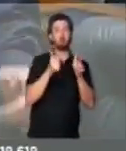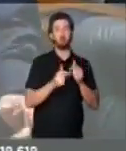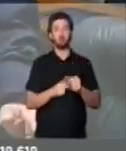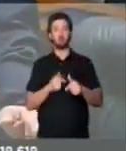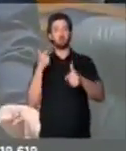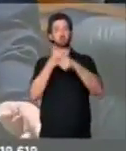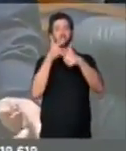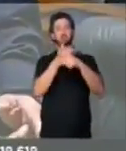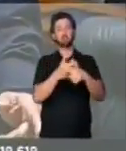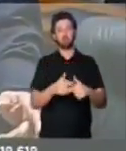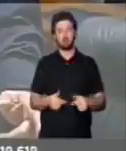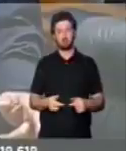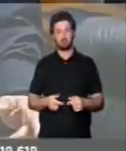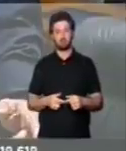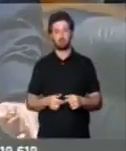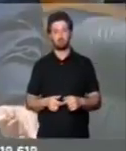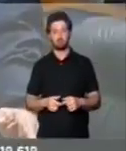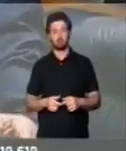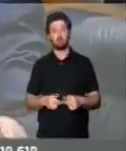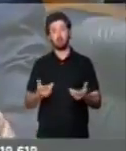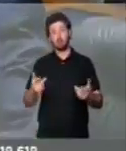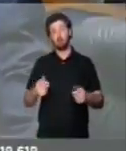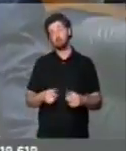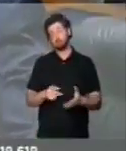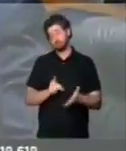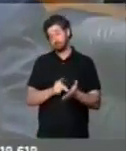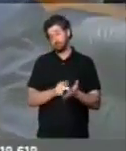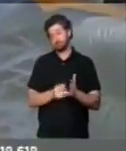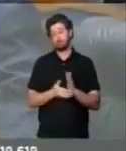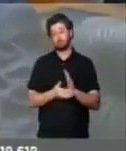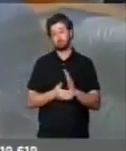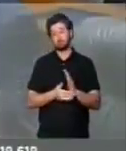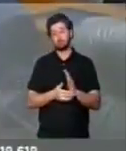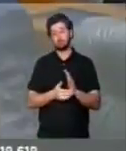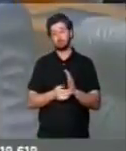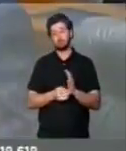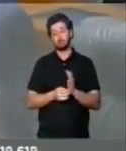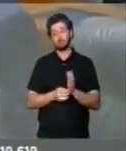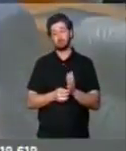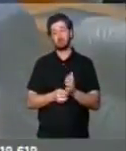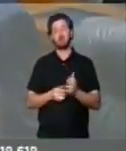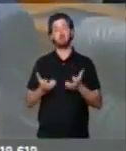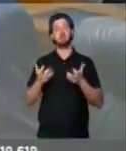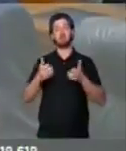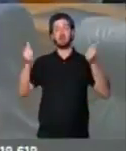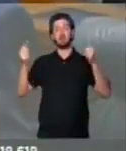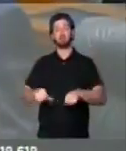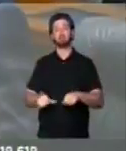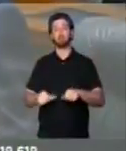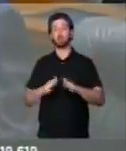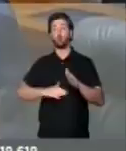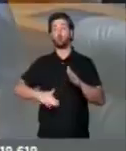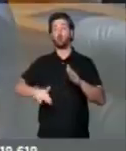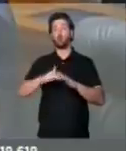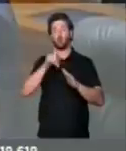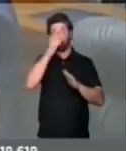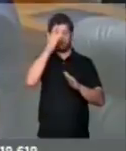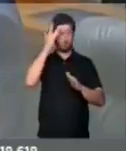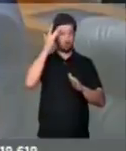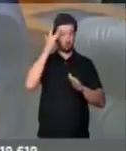eles xingam, na verdade, eles tentam desqualificar todos